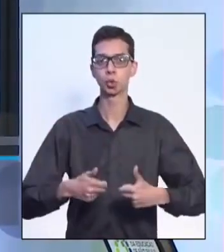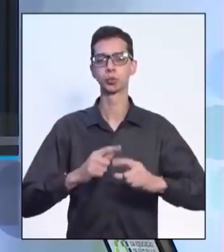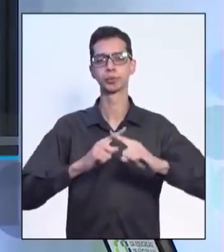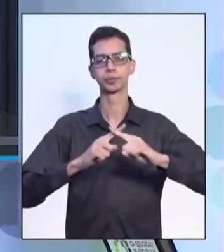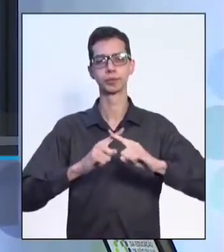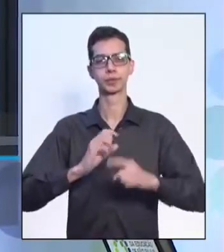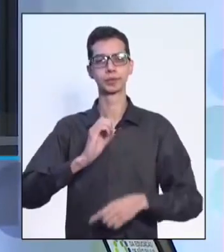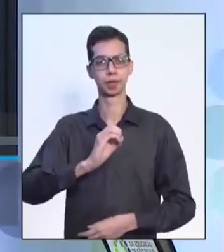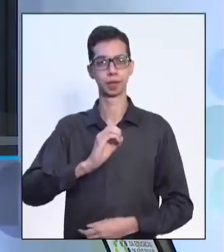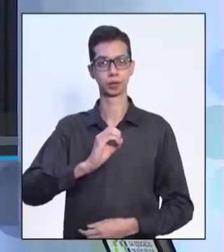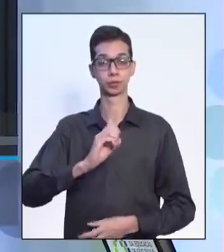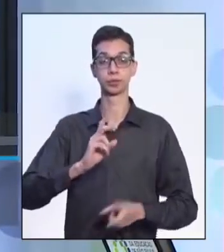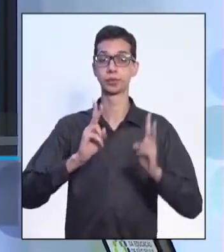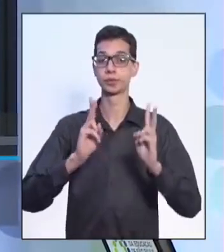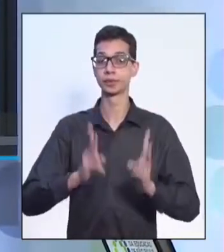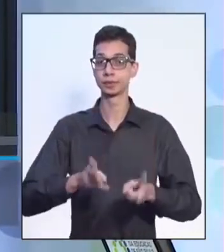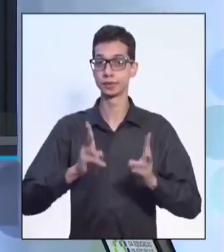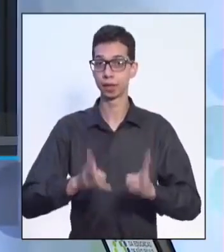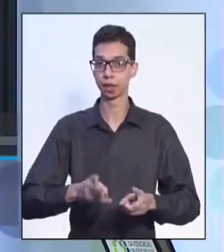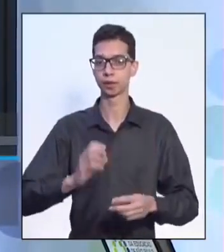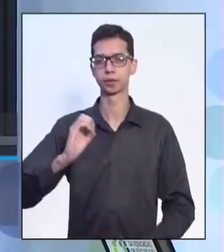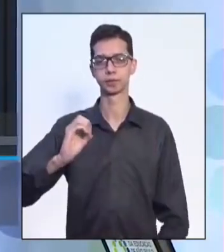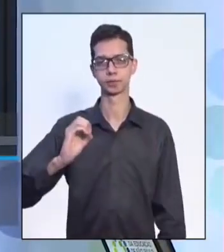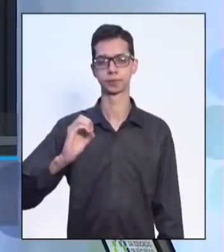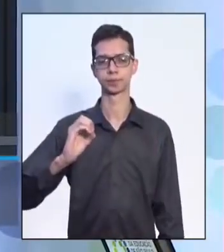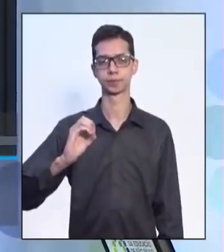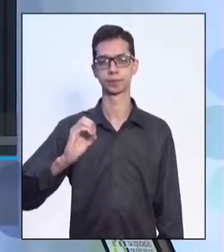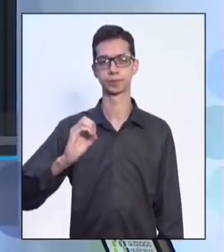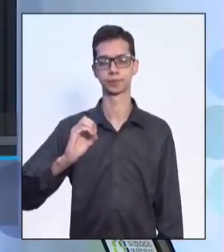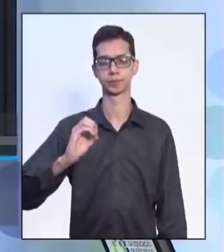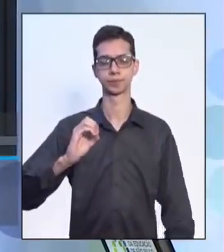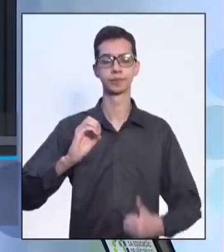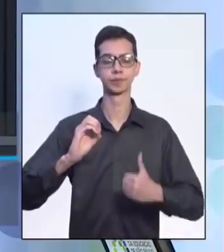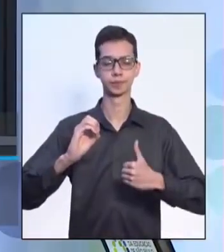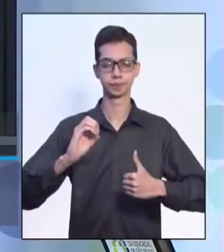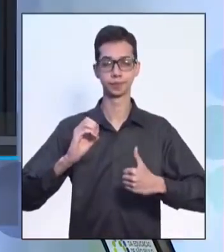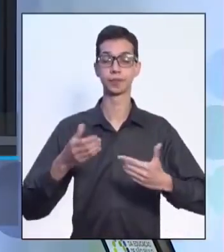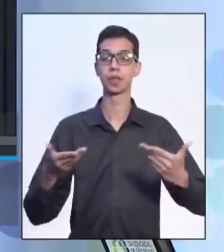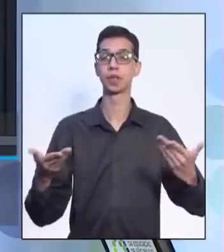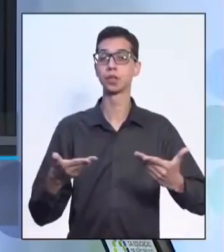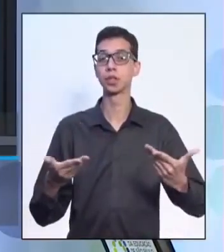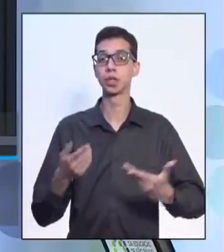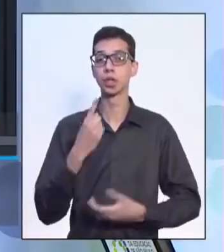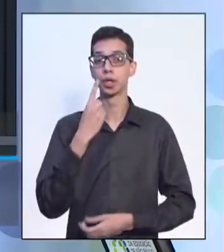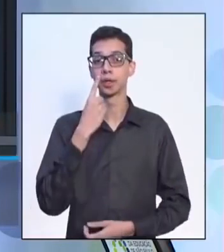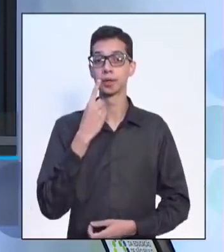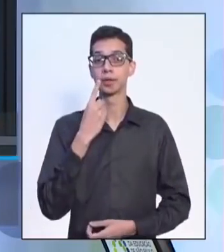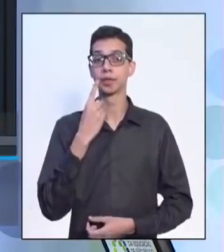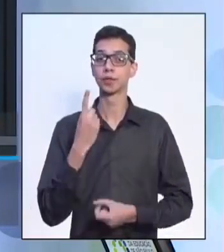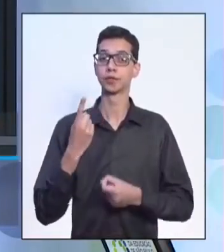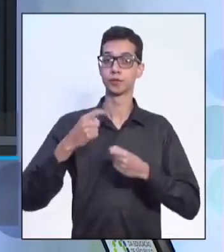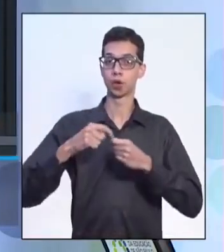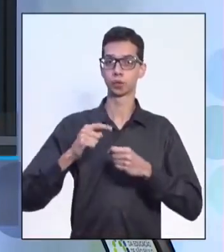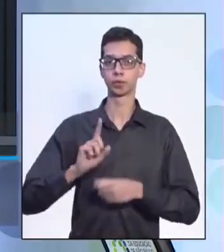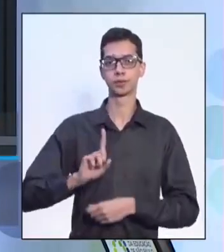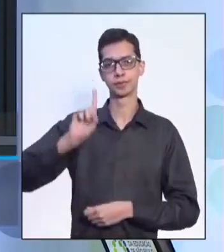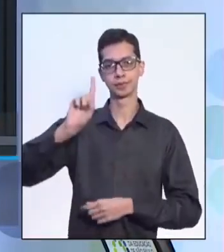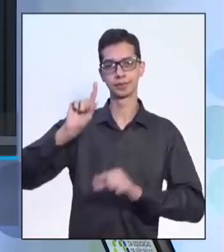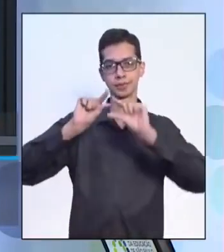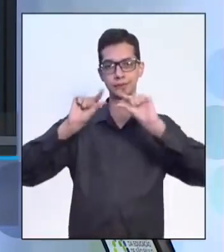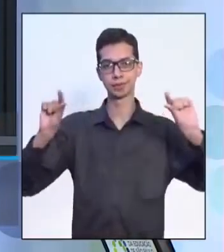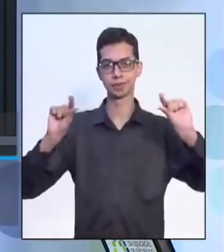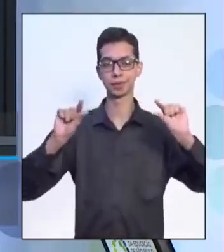0 sempre vai dar 0. Agora, eu vou voltar lá em cima na equação. Pessoal,